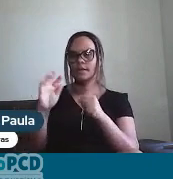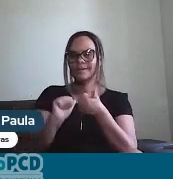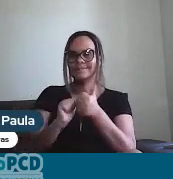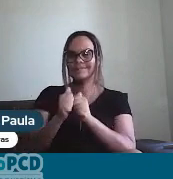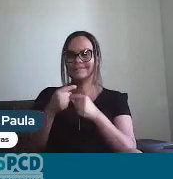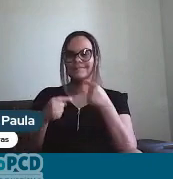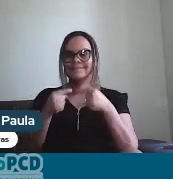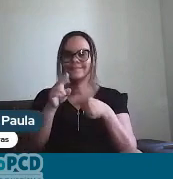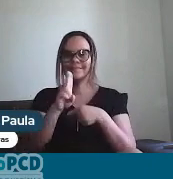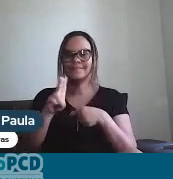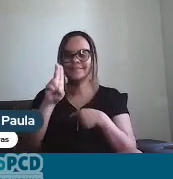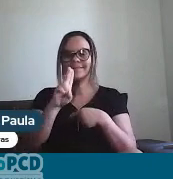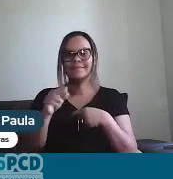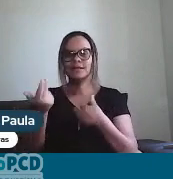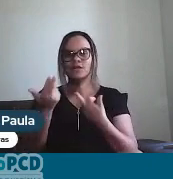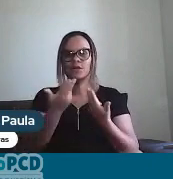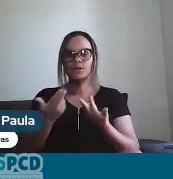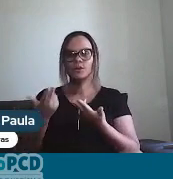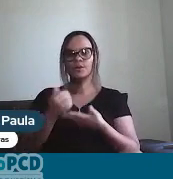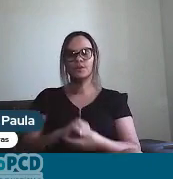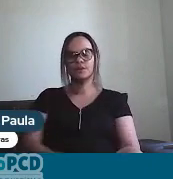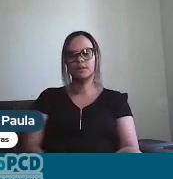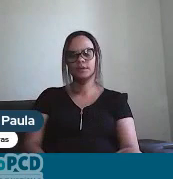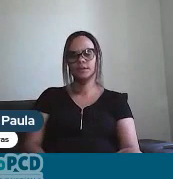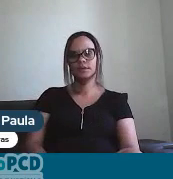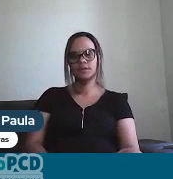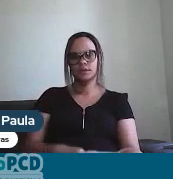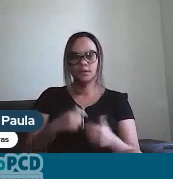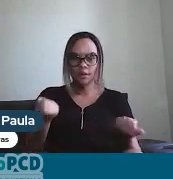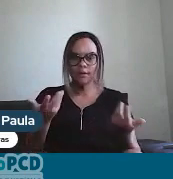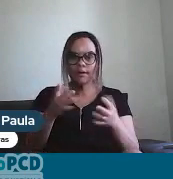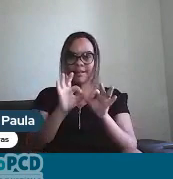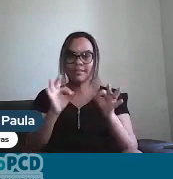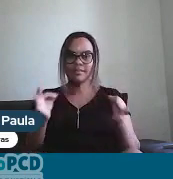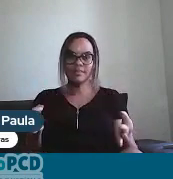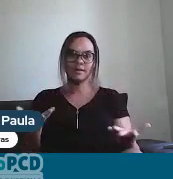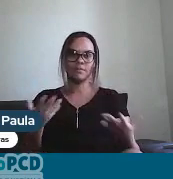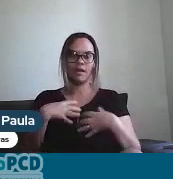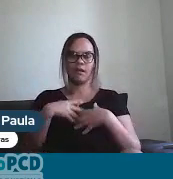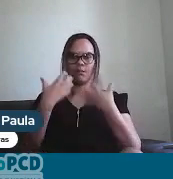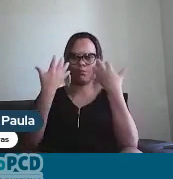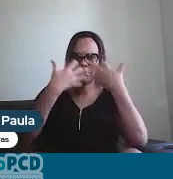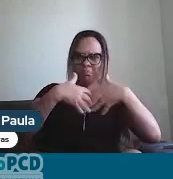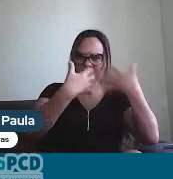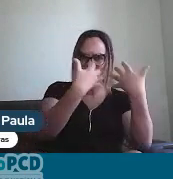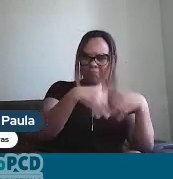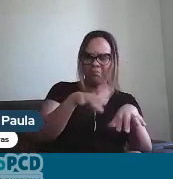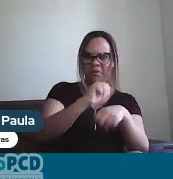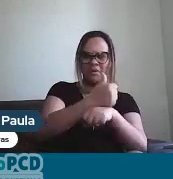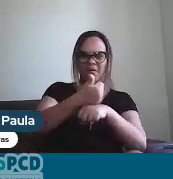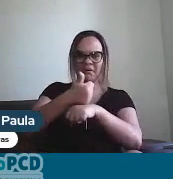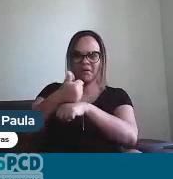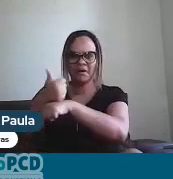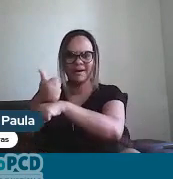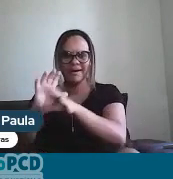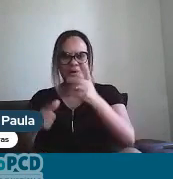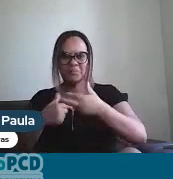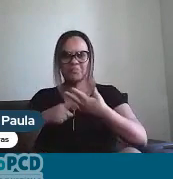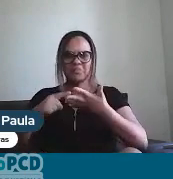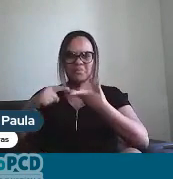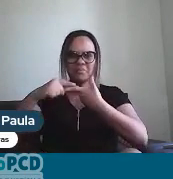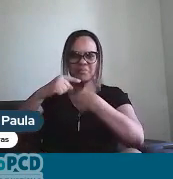utilizar a mesma avaliação. Pois a gente quer simplificar a vida da pessoa, não faz sentido que ela passe numa avaliação para a política federal outra